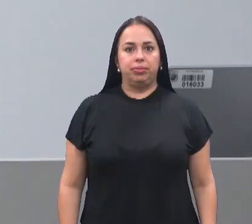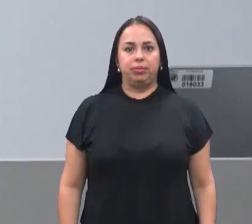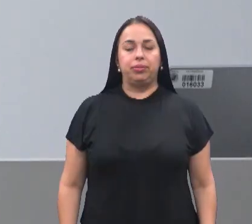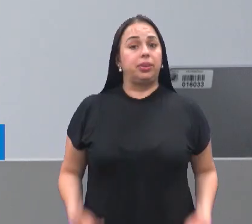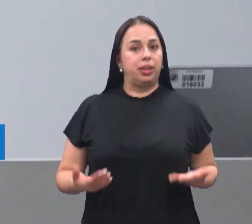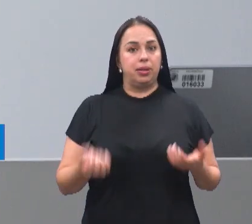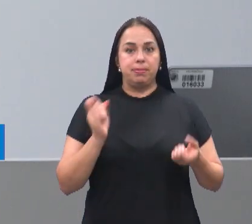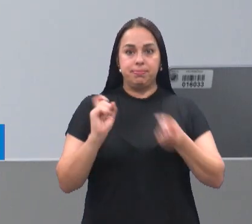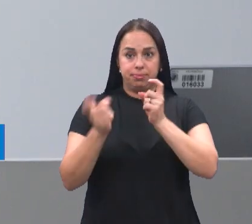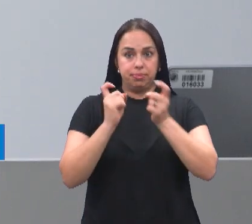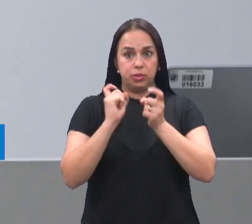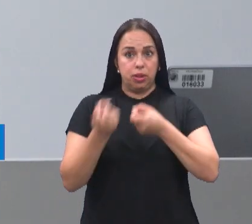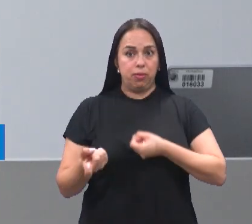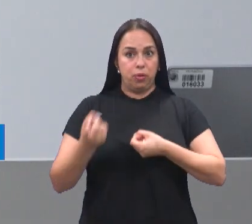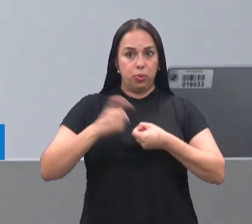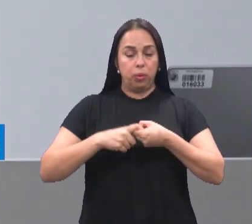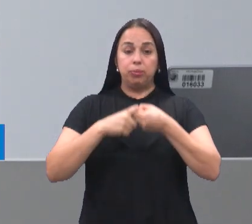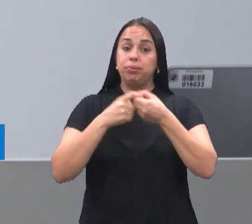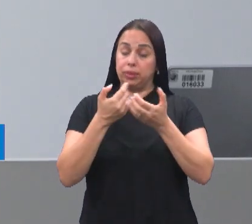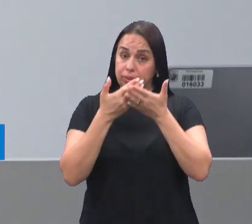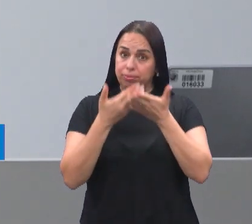Reaberta a presente sessão.